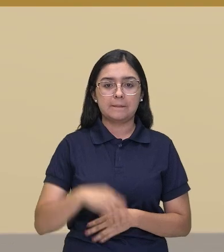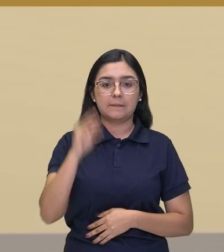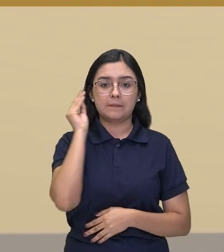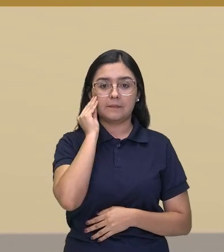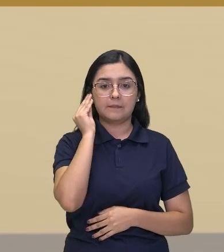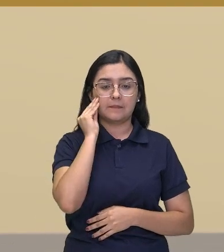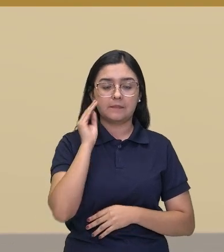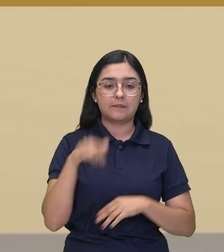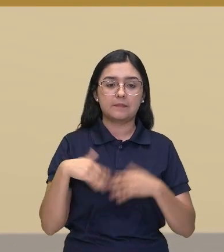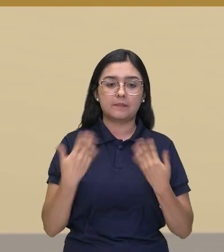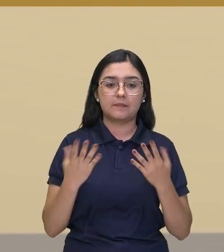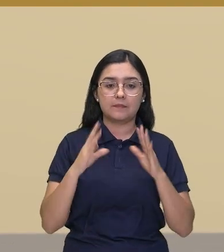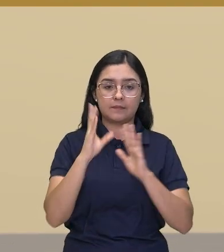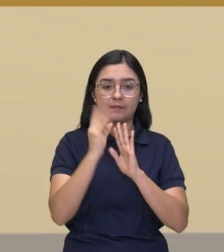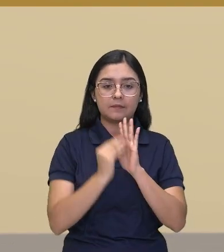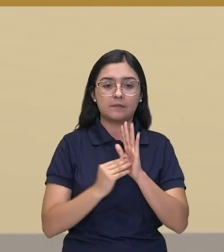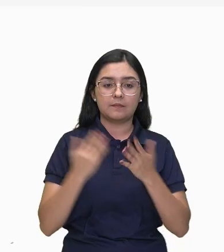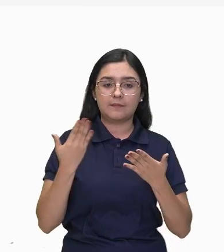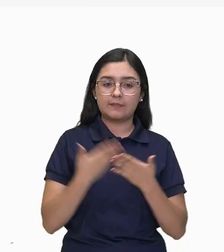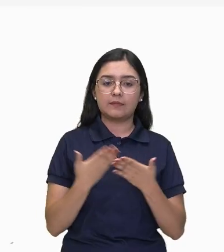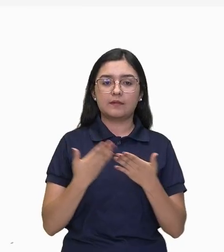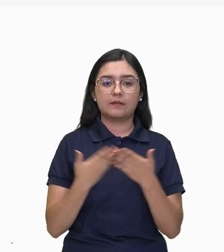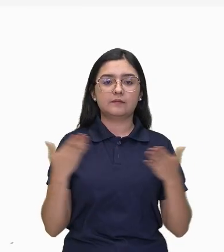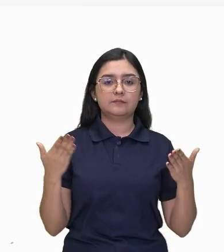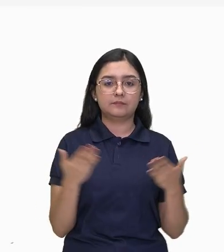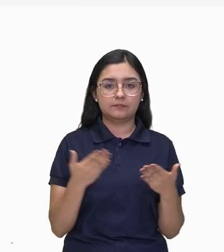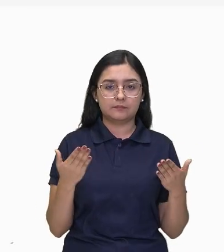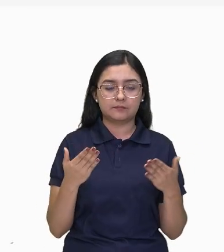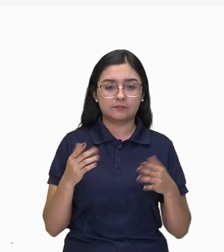o que vem hoje da nossa aula? Acompanhamos aí juntos.